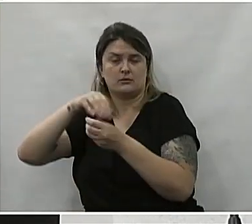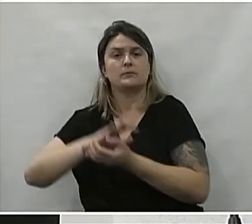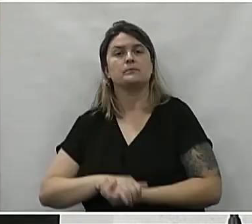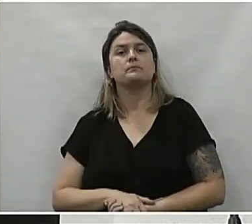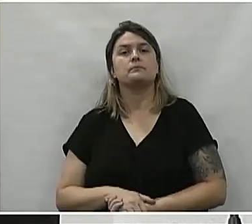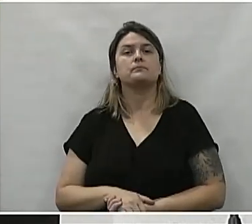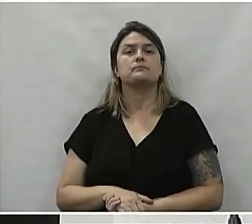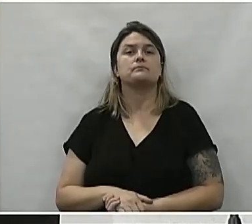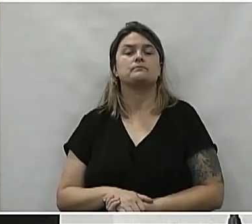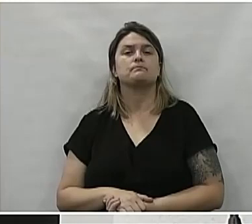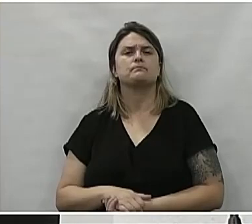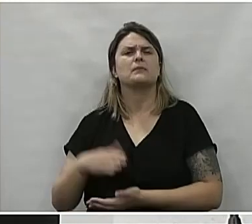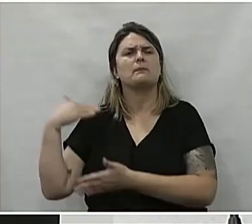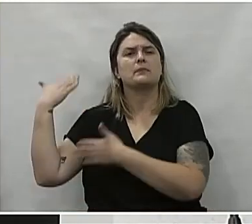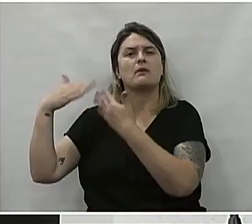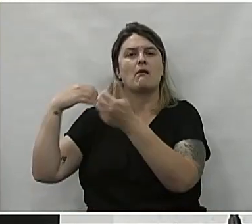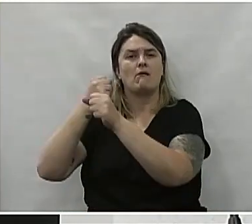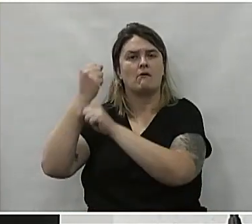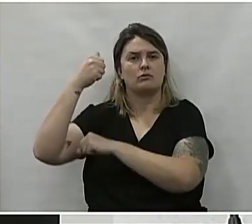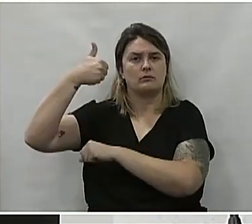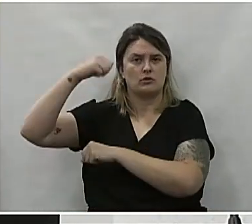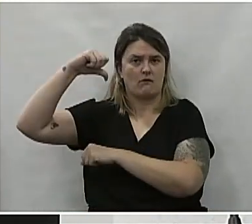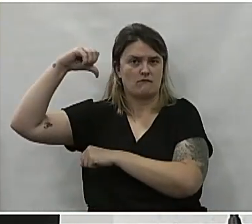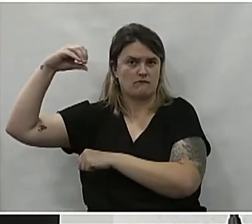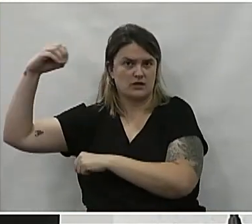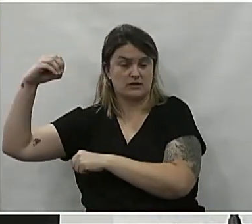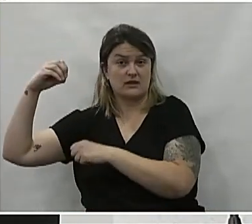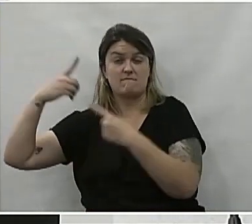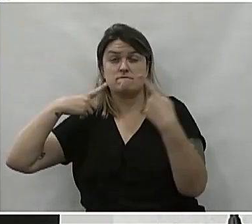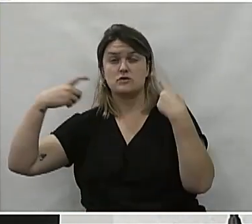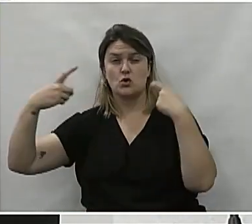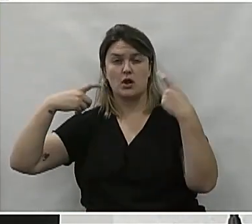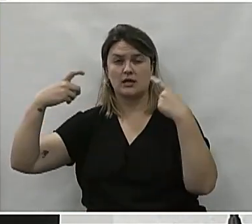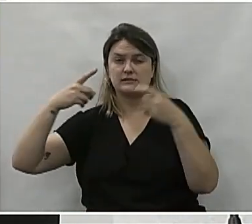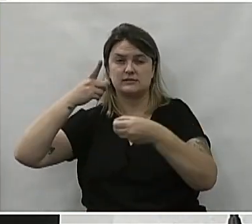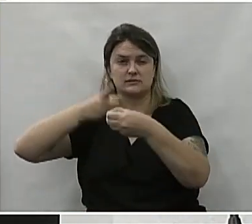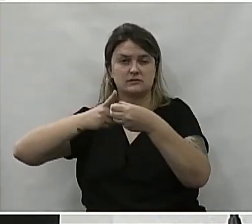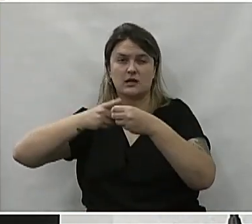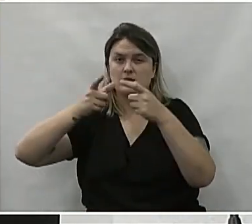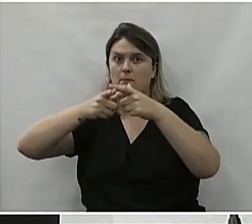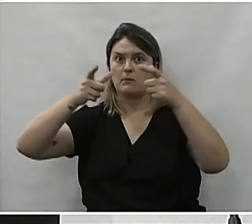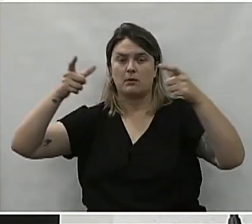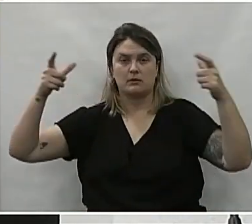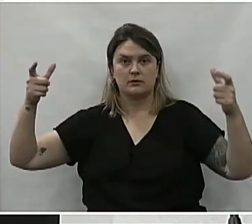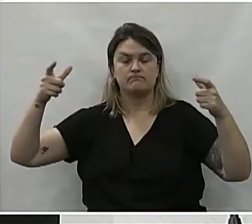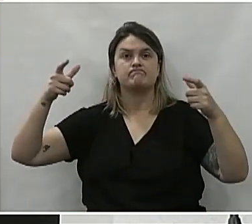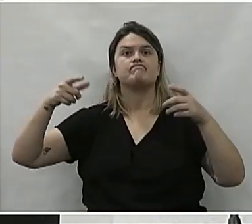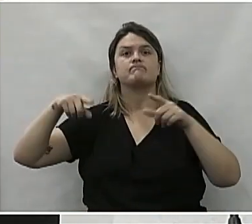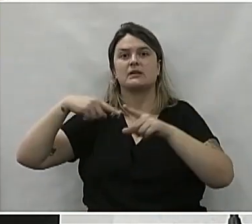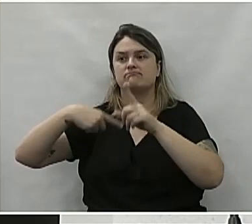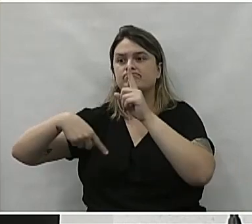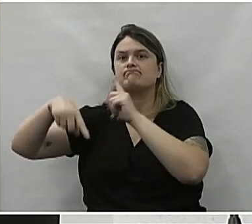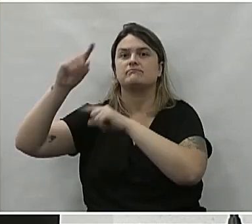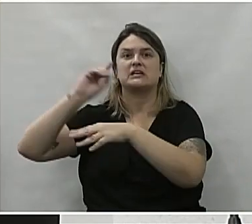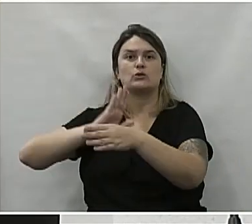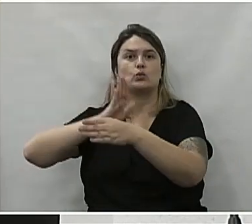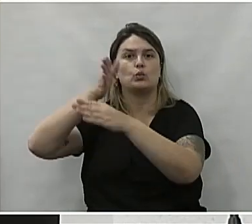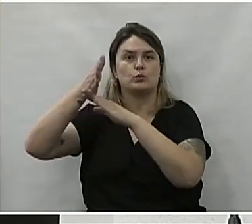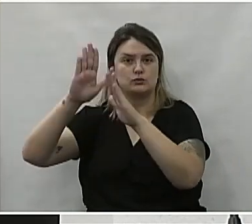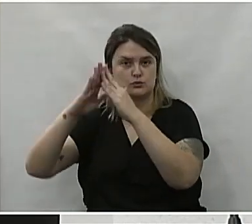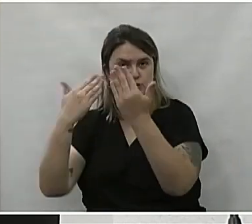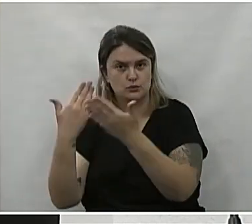A partir dos anos 90 A violência urbana Cresceu E ultrapassou Os muros Da escola